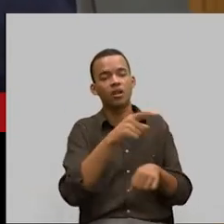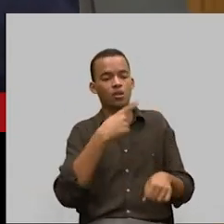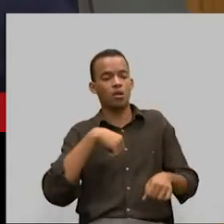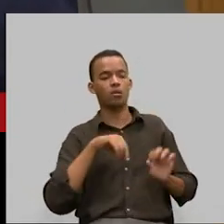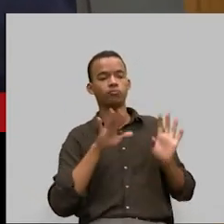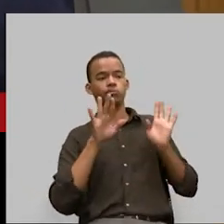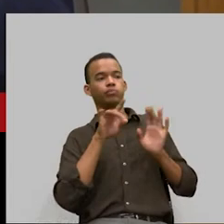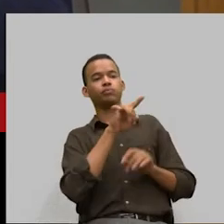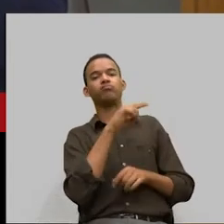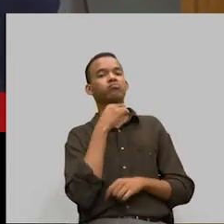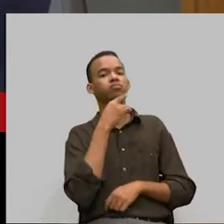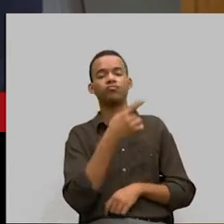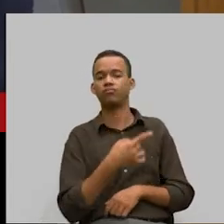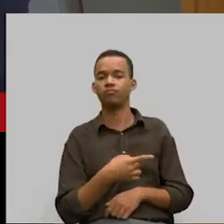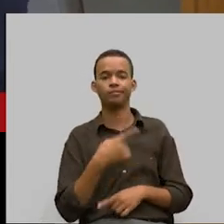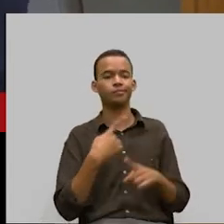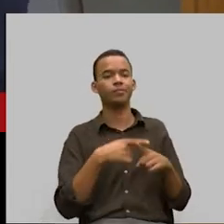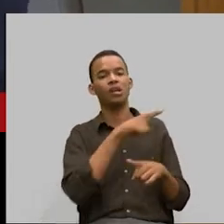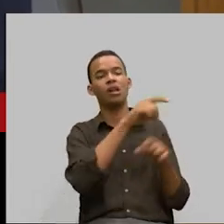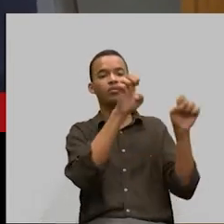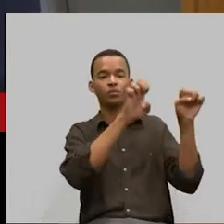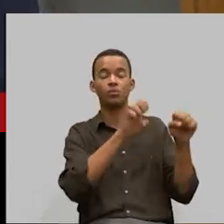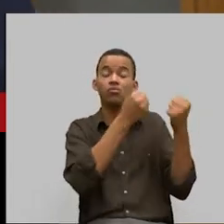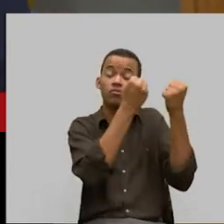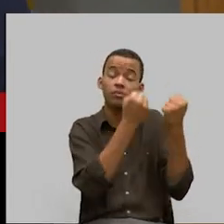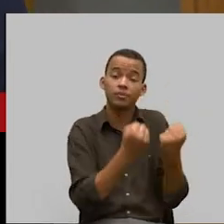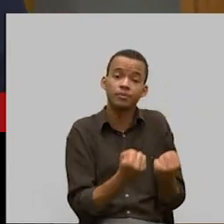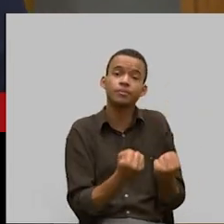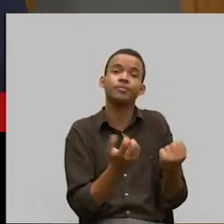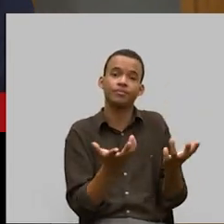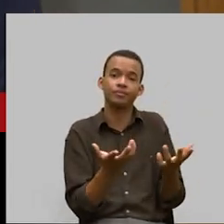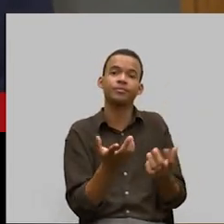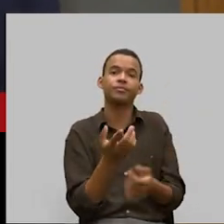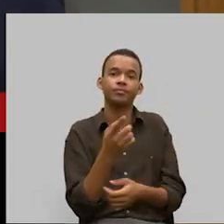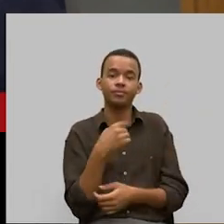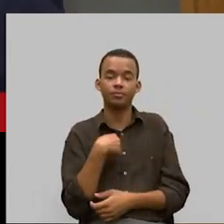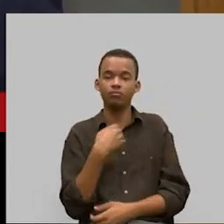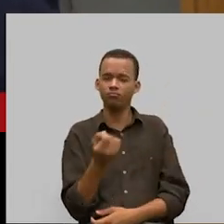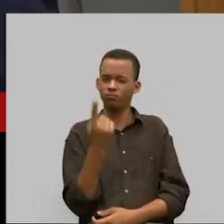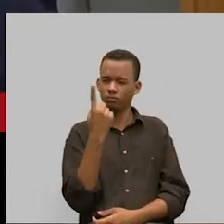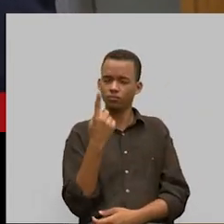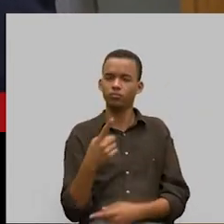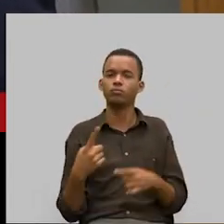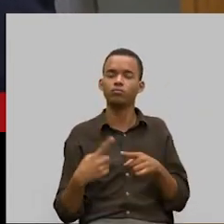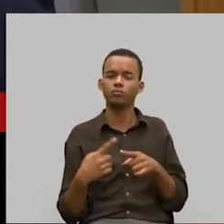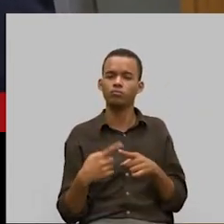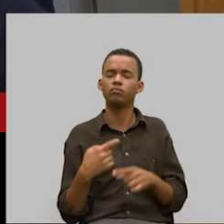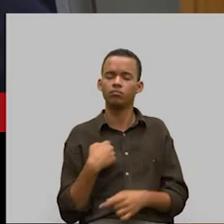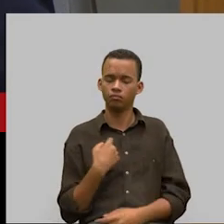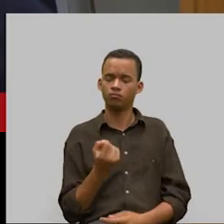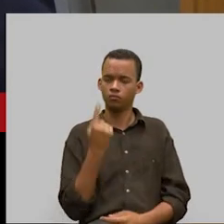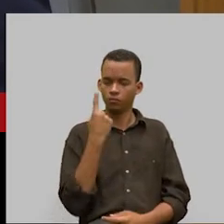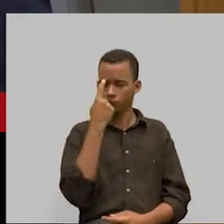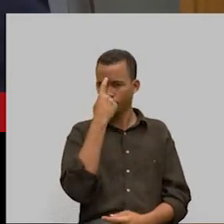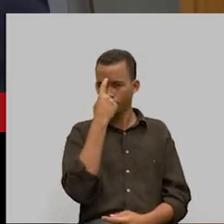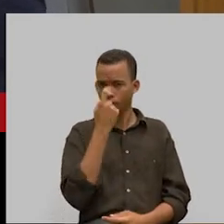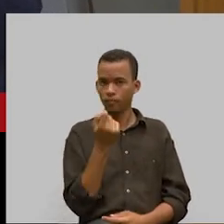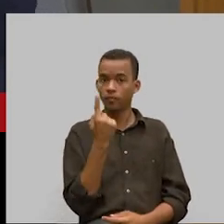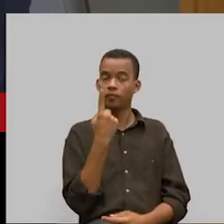do estado é extremamente pesada e o que eu acho estranho muitas vezes eh